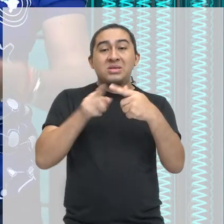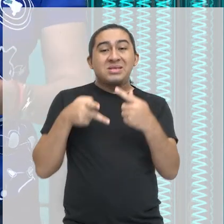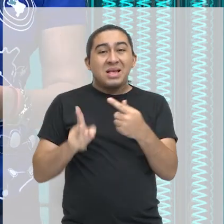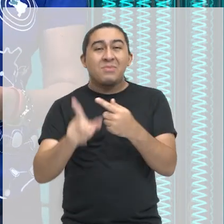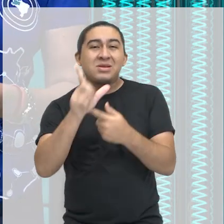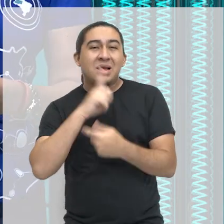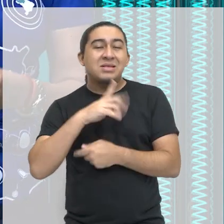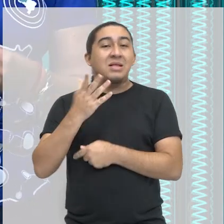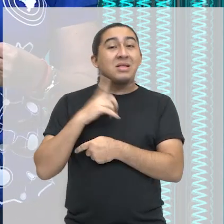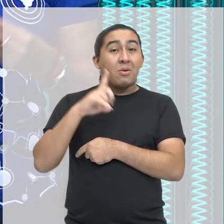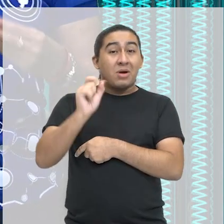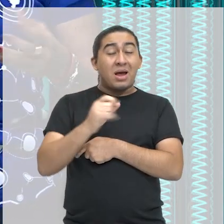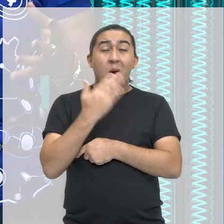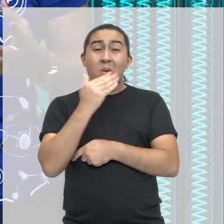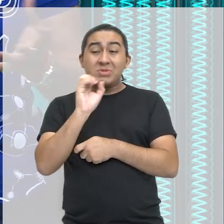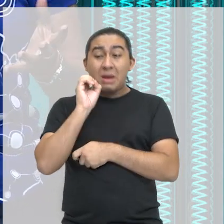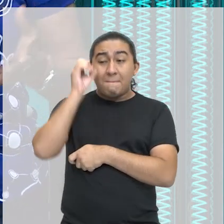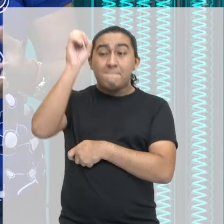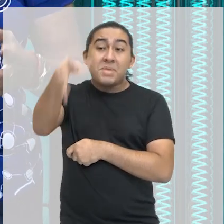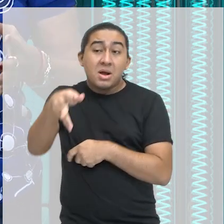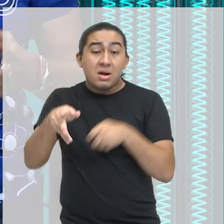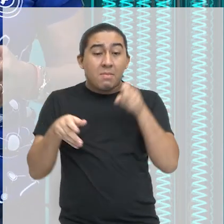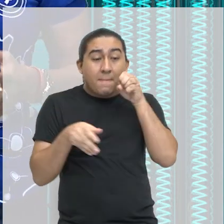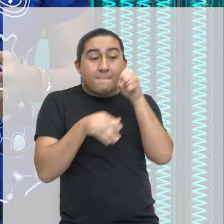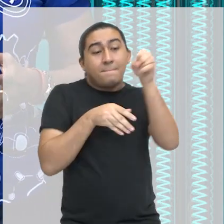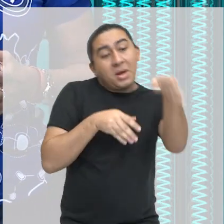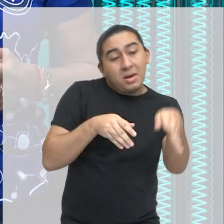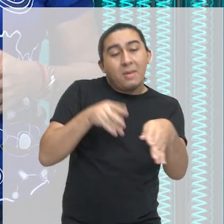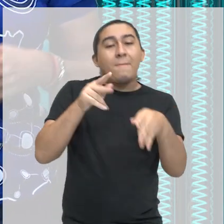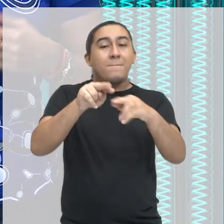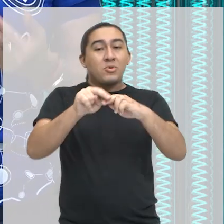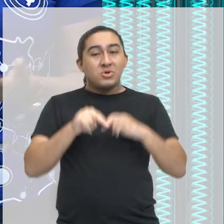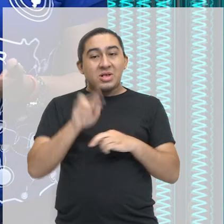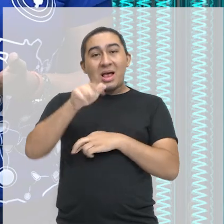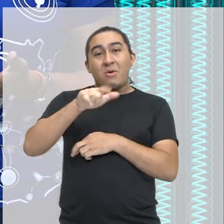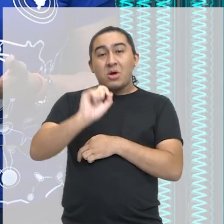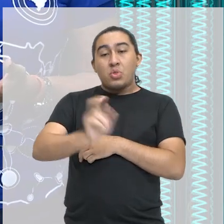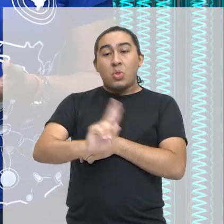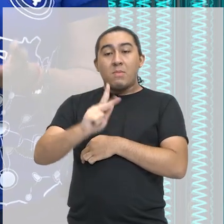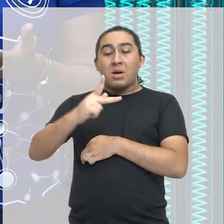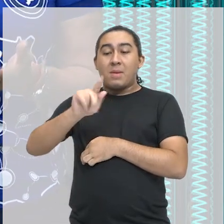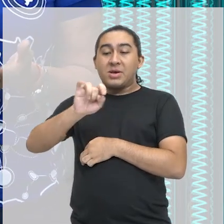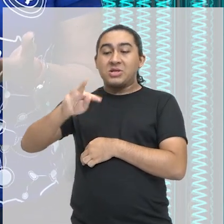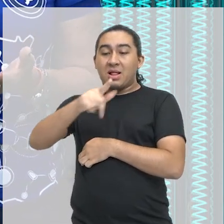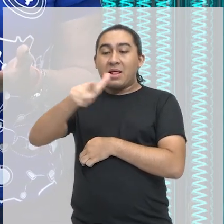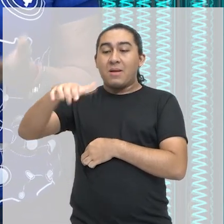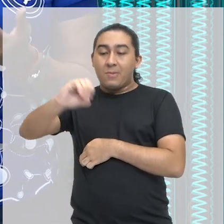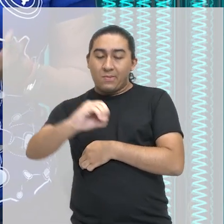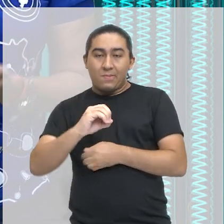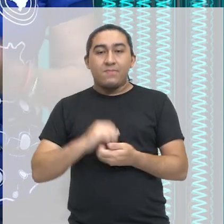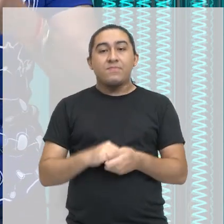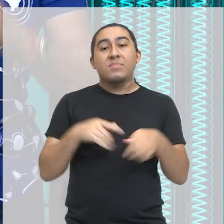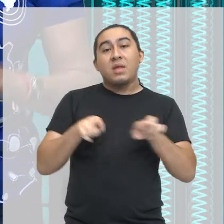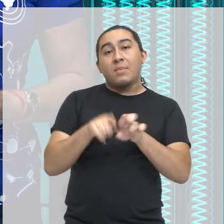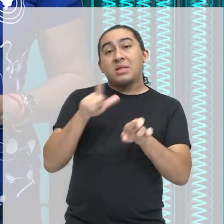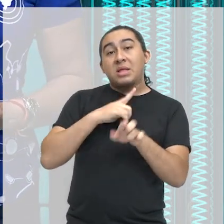joga comida no outro, não é isso? Então é por isso que é chamado comédia Pastelão. Então nós temos um ator muito